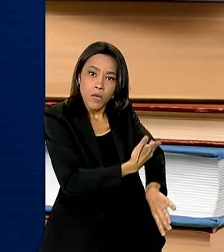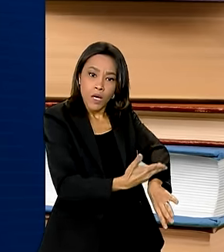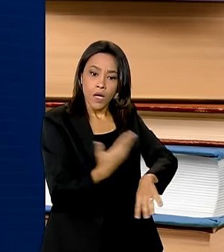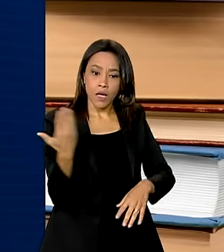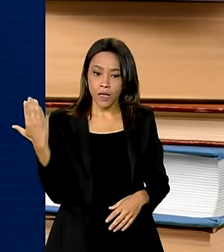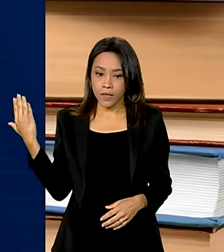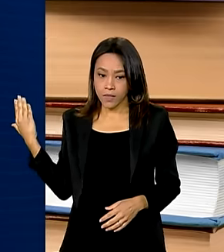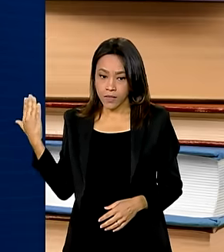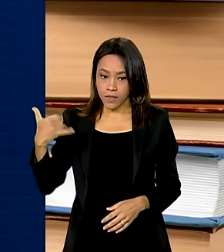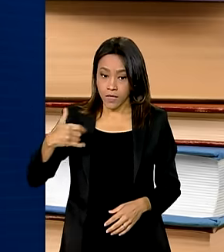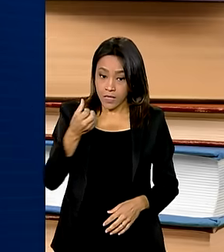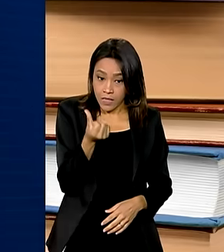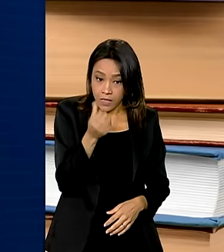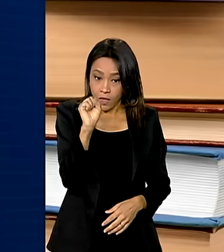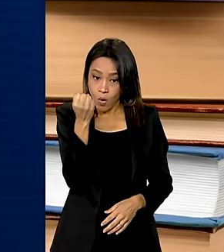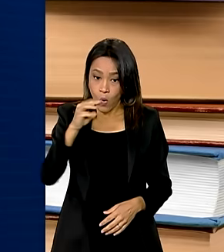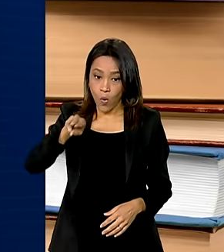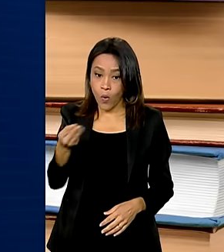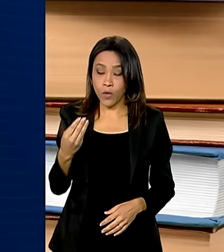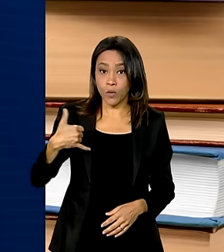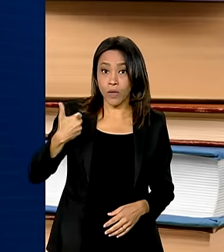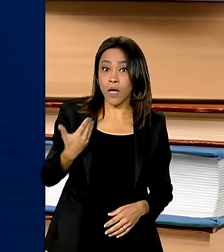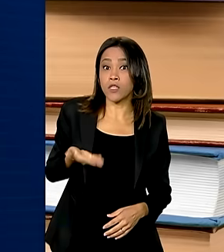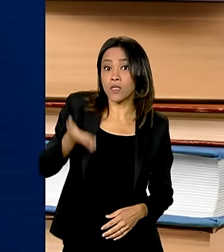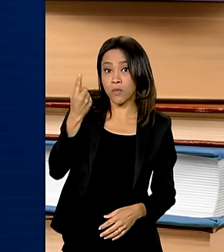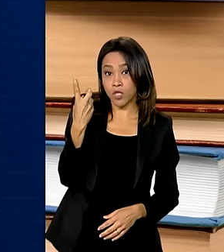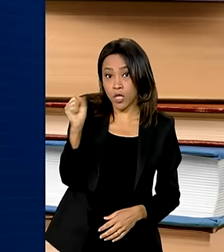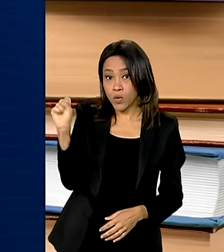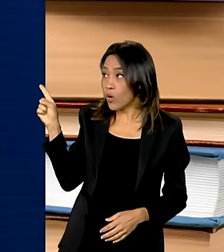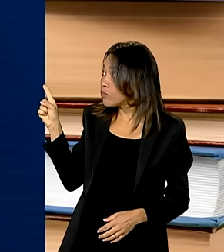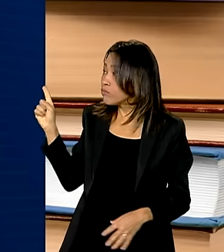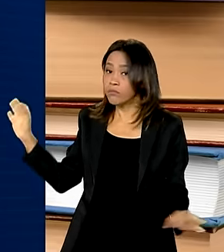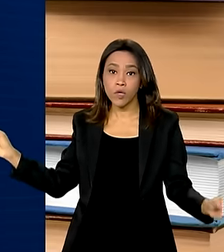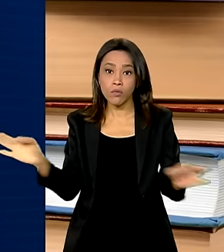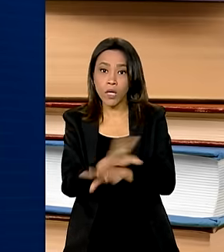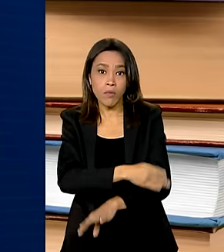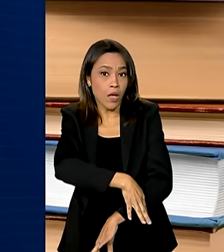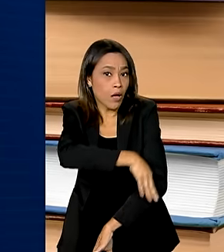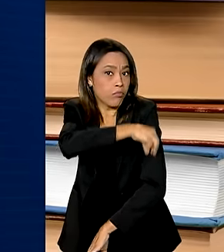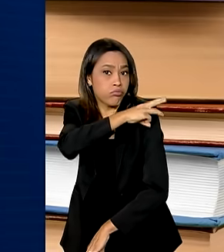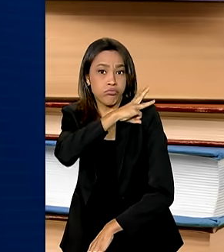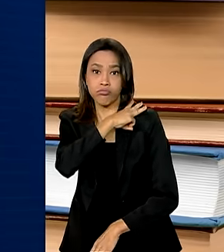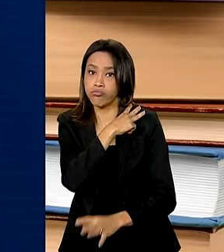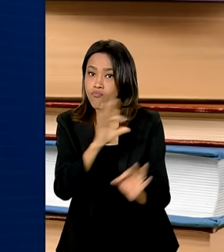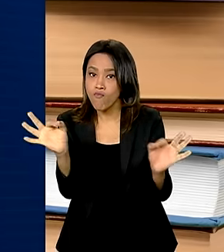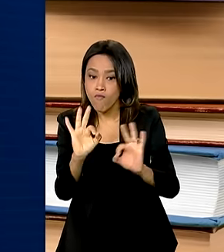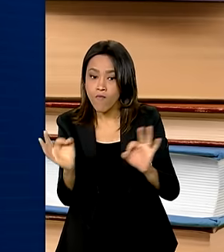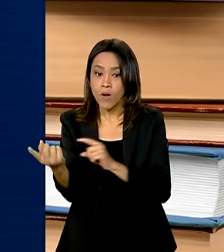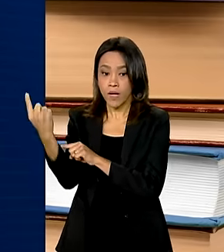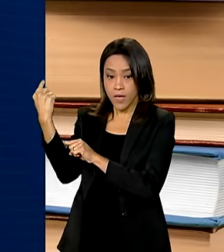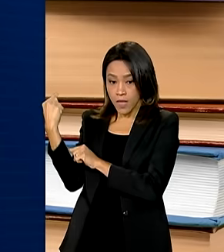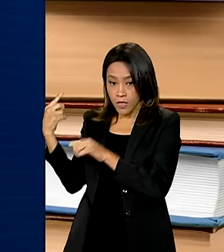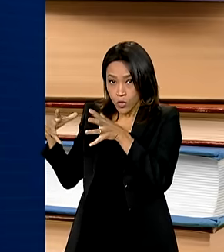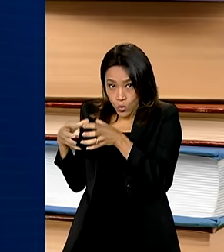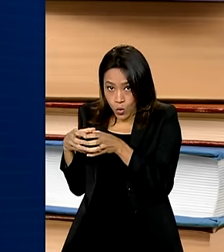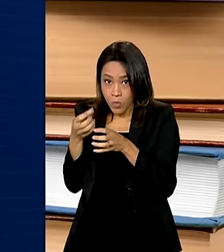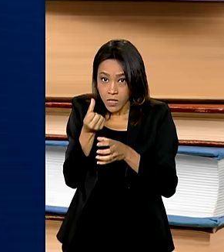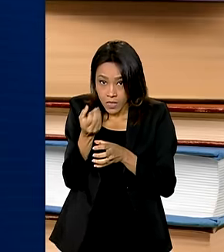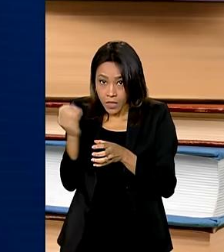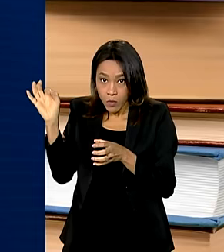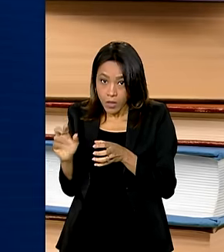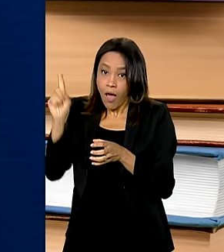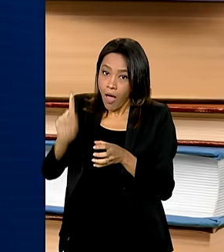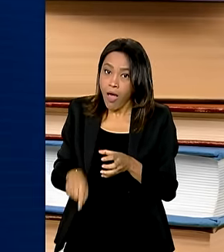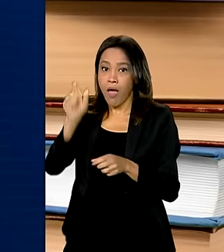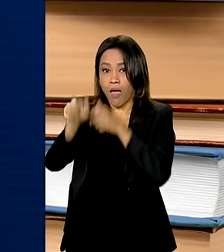brasileiros com 18 anos ou mais não concluíram a educação básica. E desses, 60% são negros.